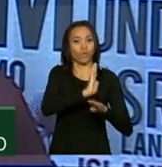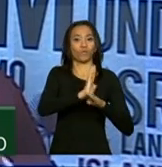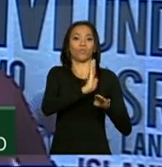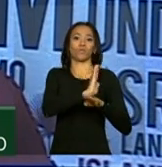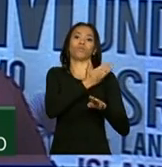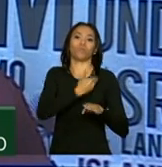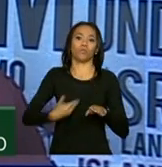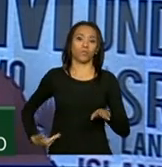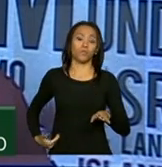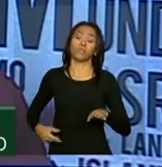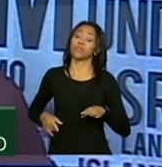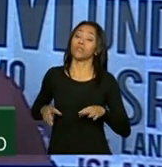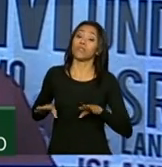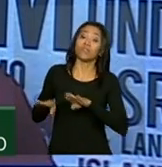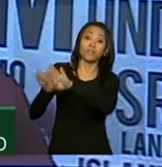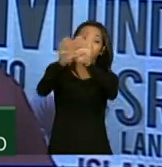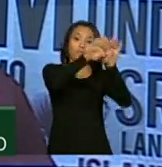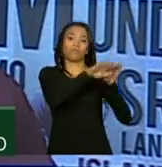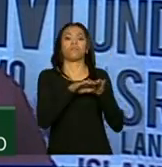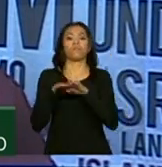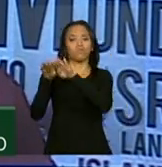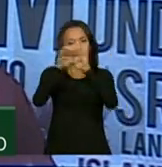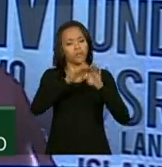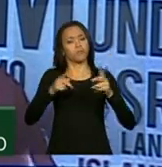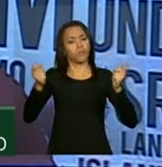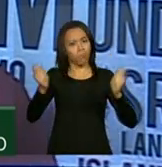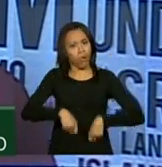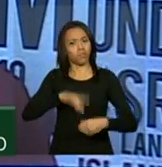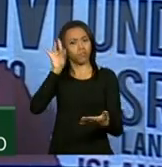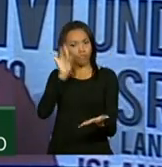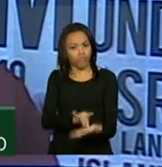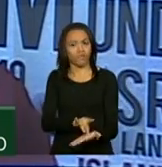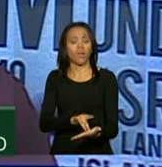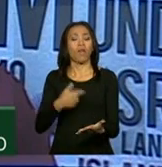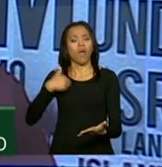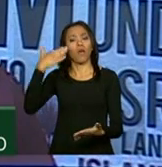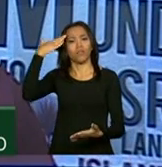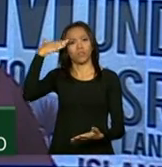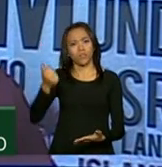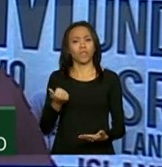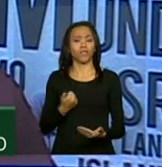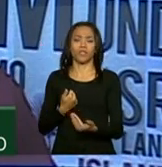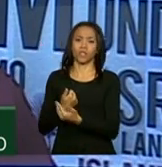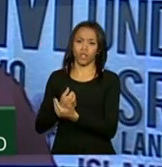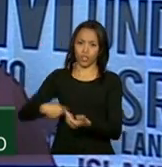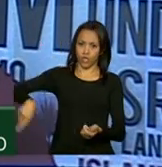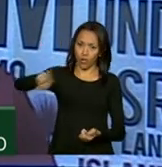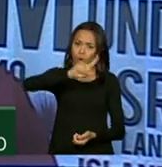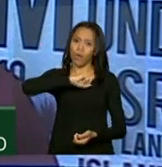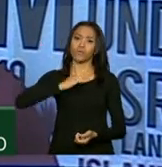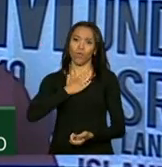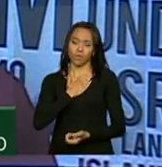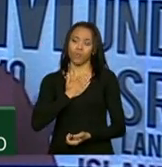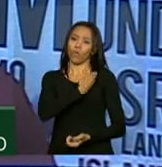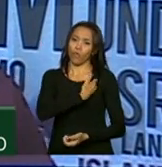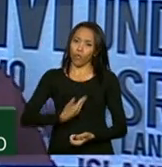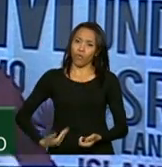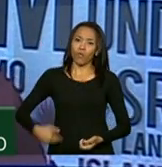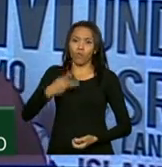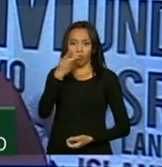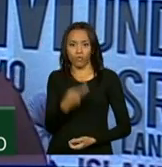com valores universais que possam, então, ser efetivados. Eu sei que, como todos nós gostamos, o governo